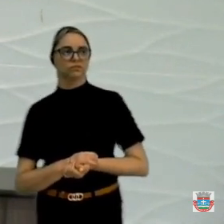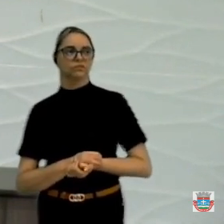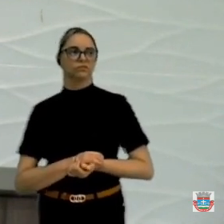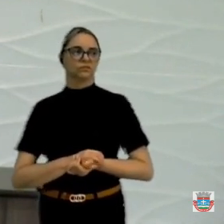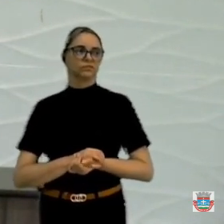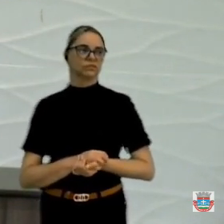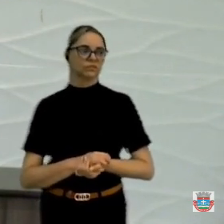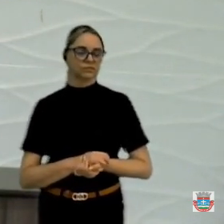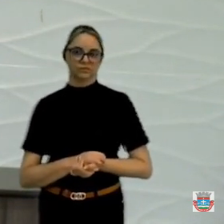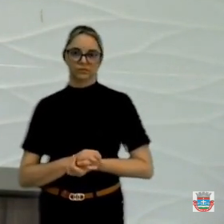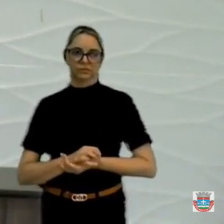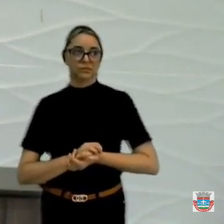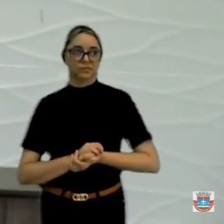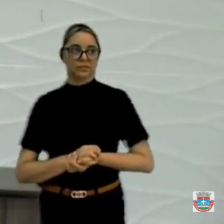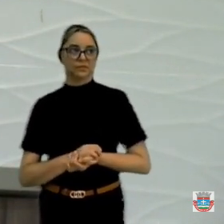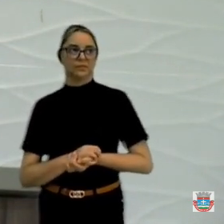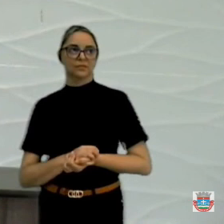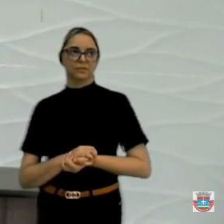teto,